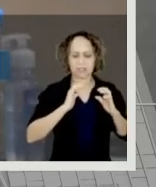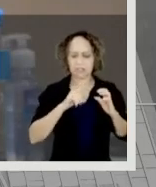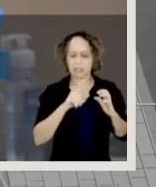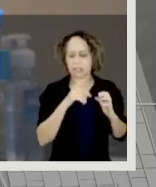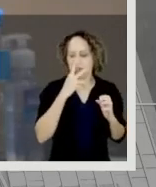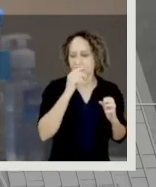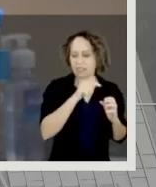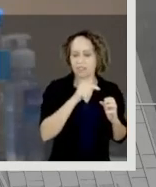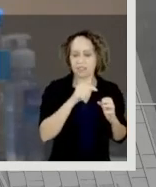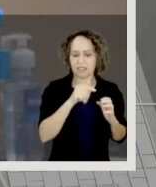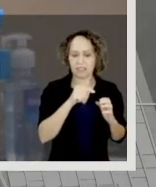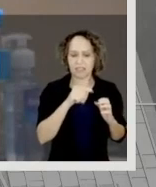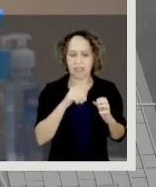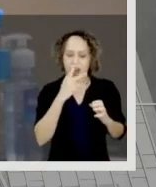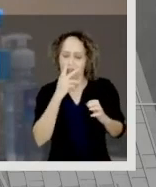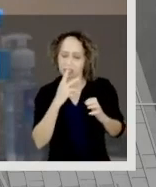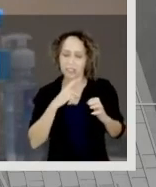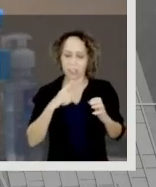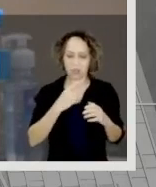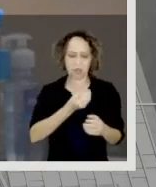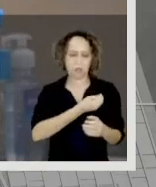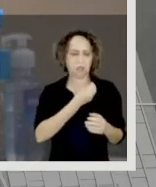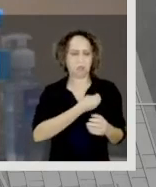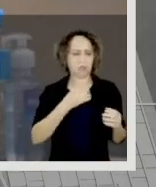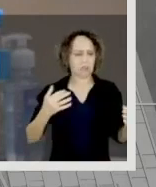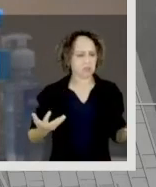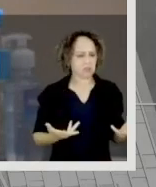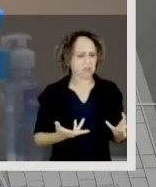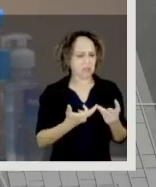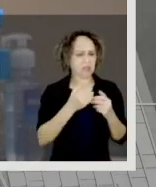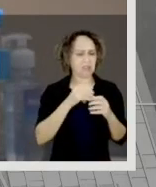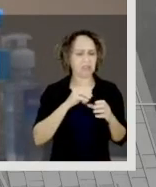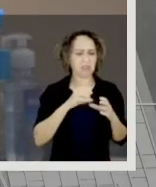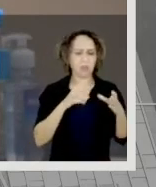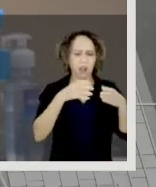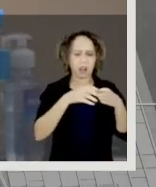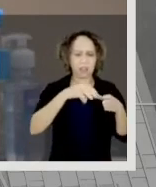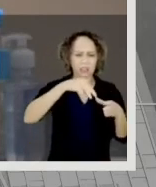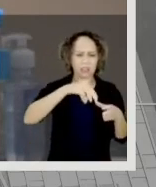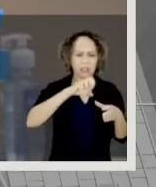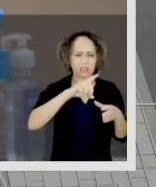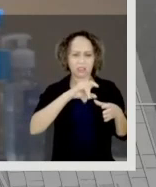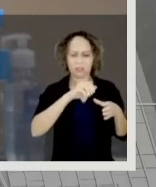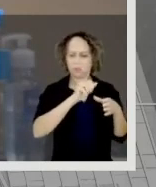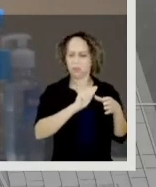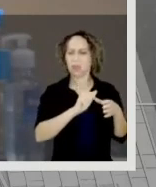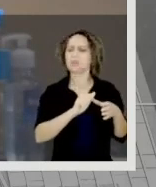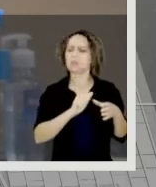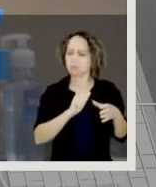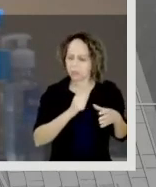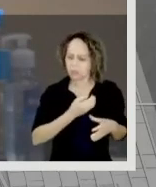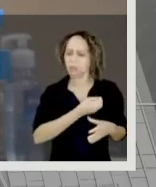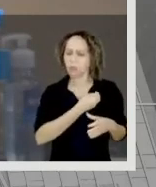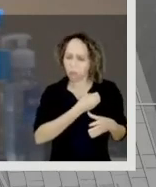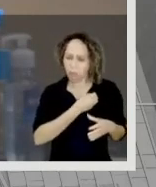né? A Simone, ela tem 1% nas pesquisas. E segundo Eunício, somar 1% com 2% é somar nada com